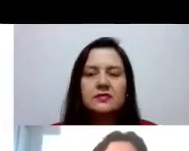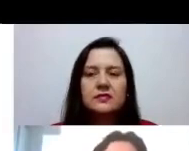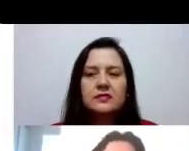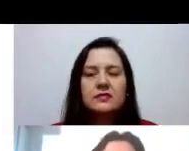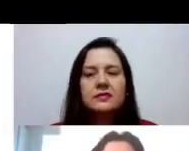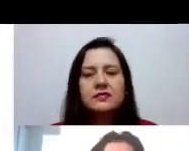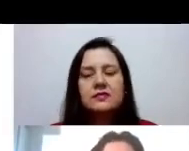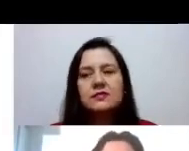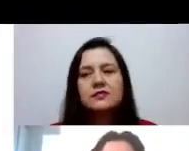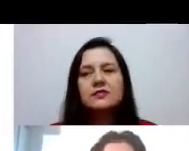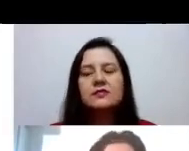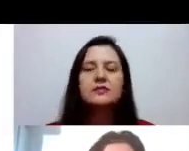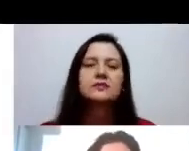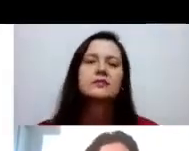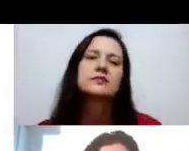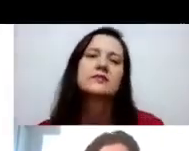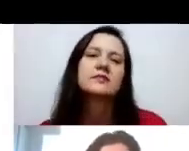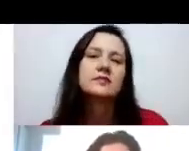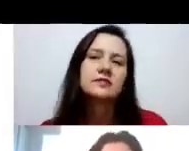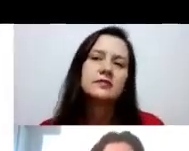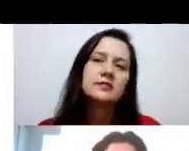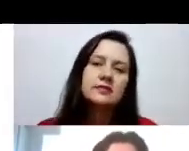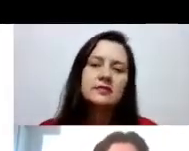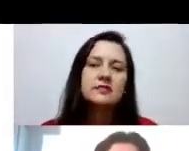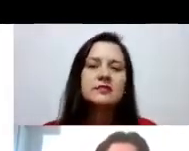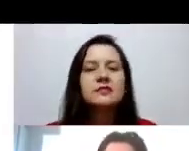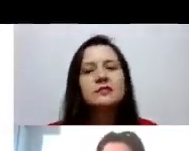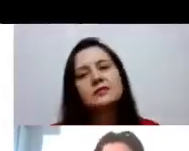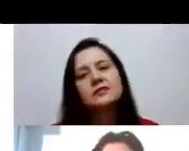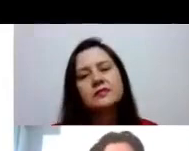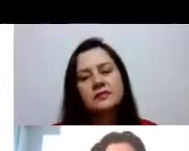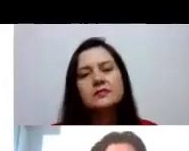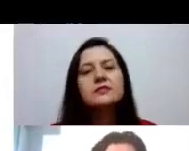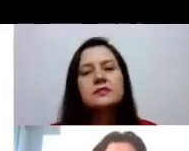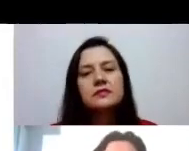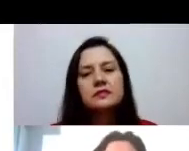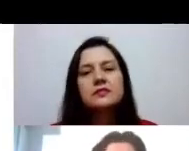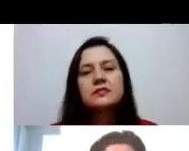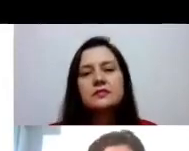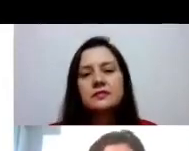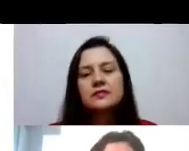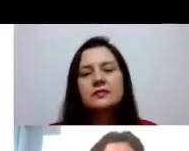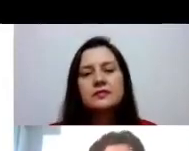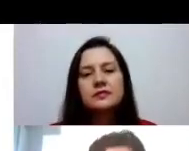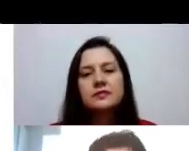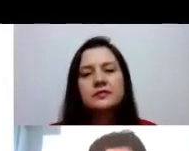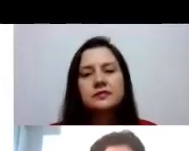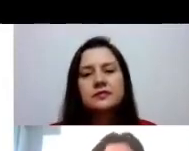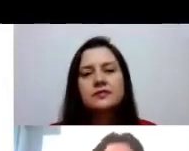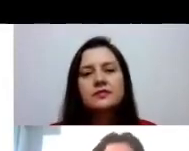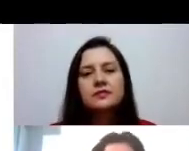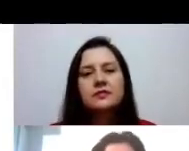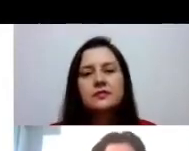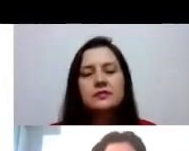muito importante, porque isso gera um controle sobre os atos. Então, o que eu posso, eu faço, o que eu não posso, eu não faço, e passo para aquele que é